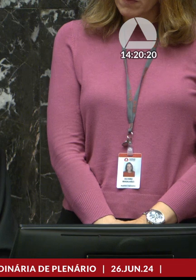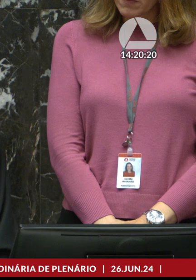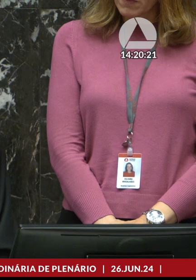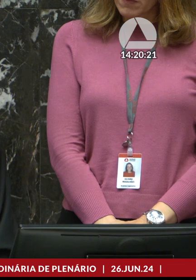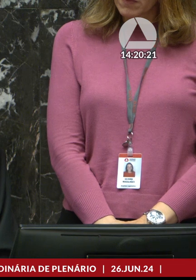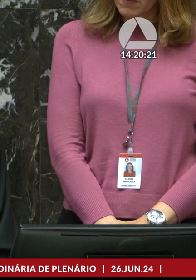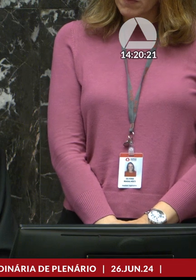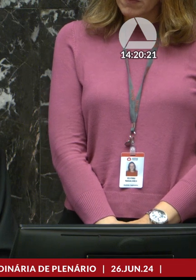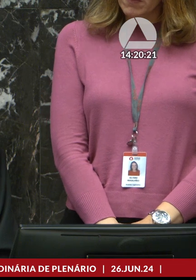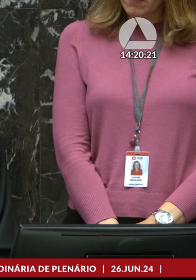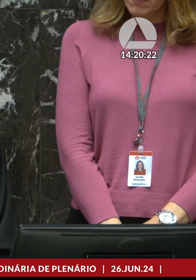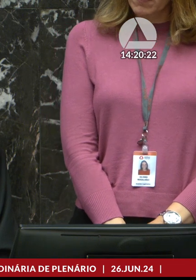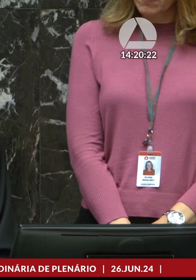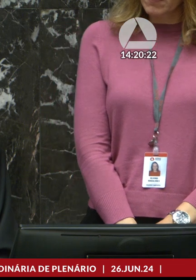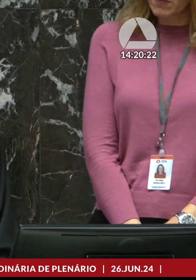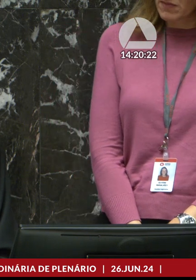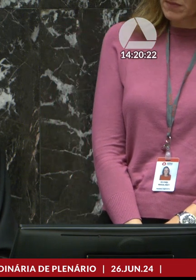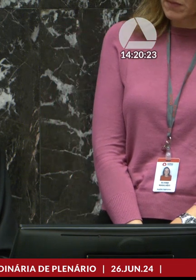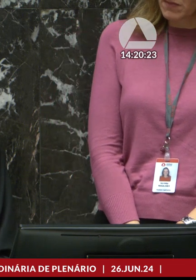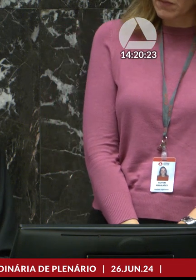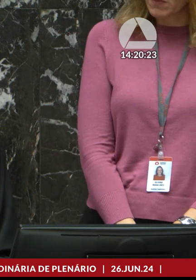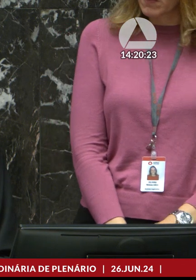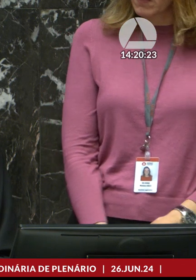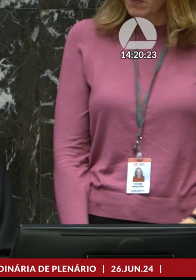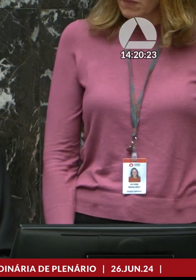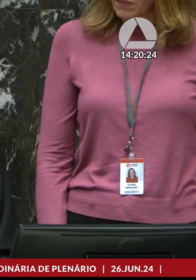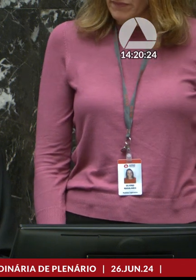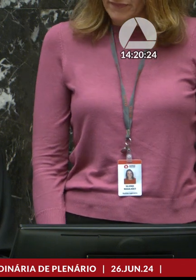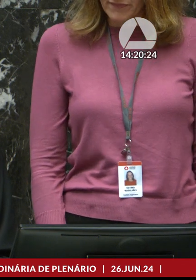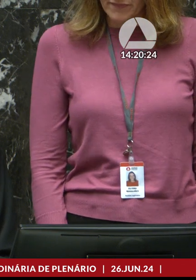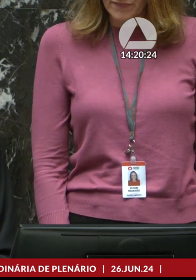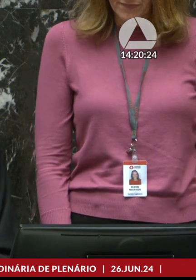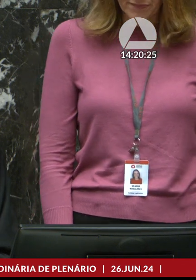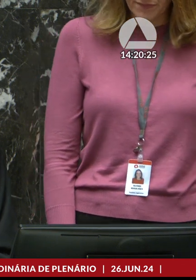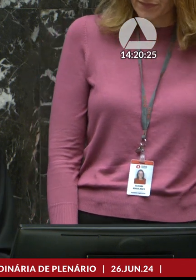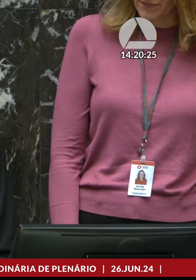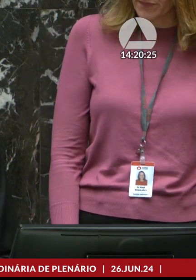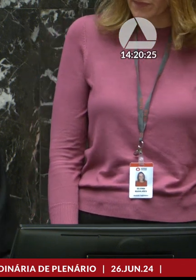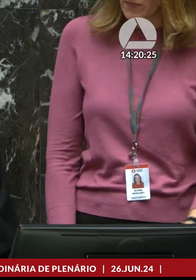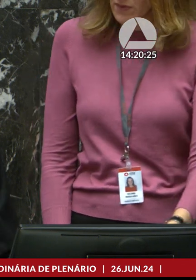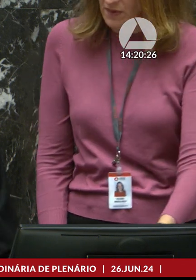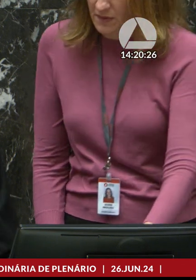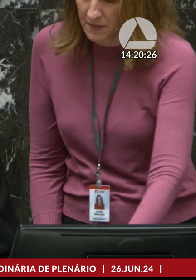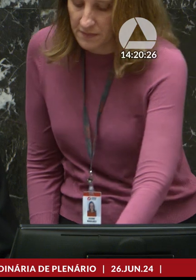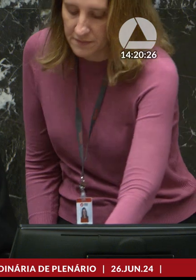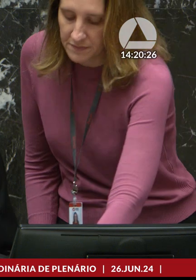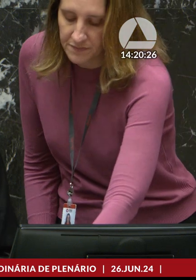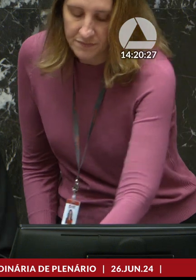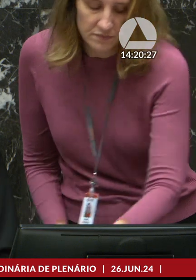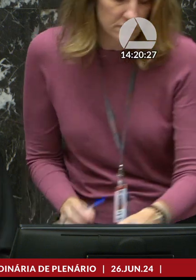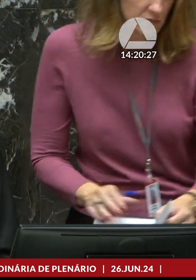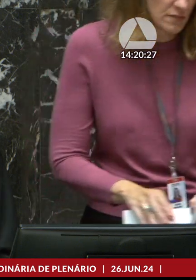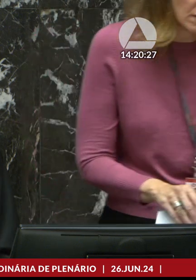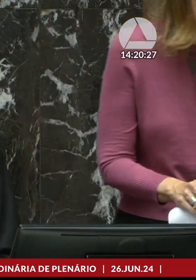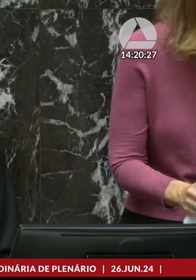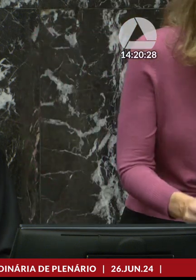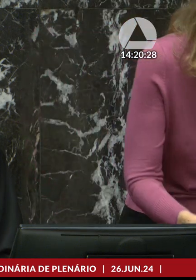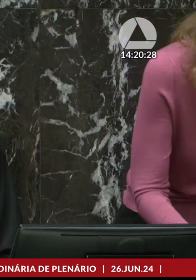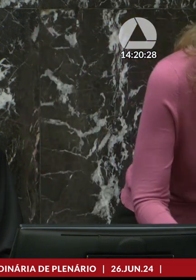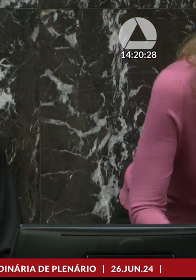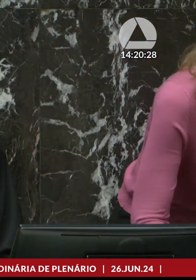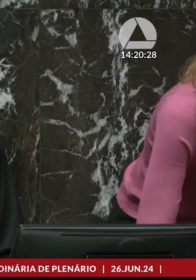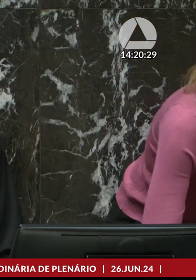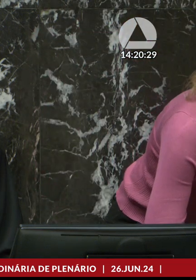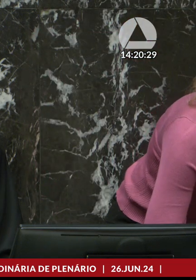da natureza da matéria, ficam mantidos os demais atos processuais praticados até o momento. Comunicação.